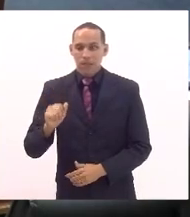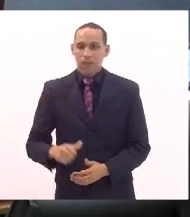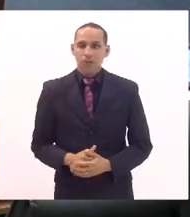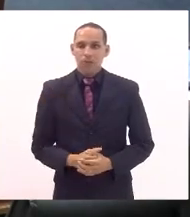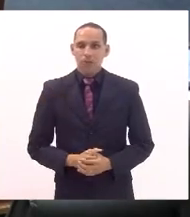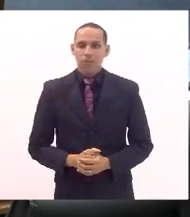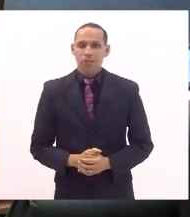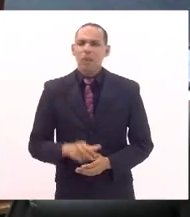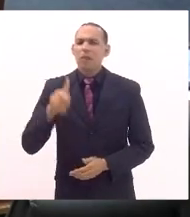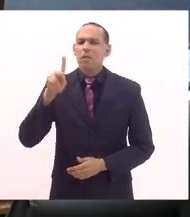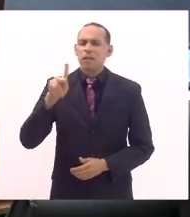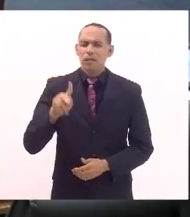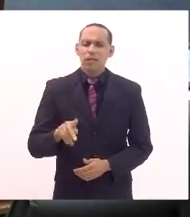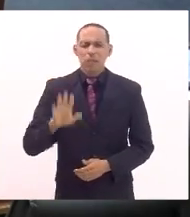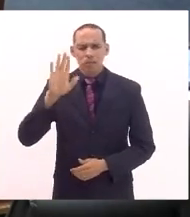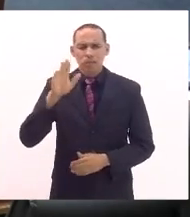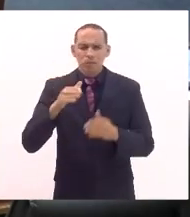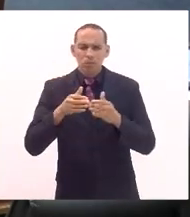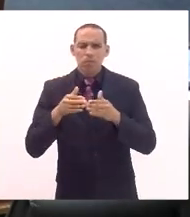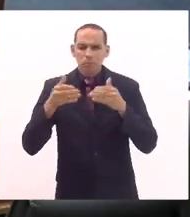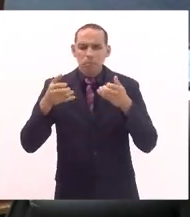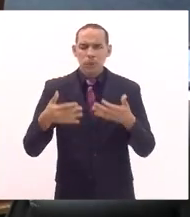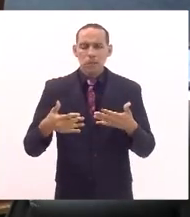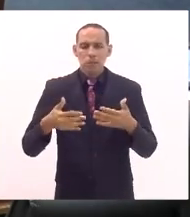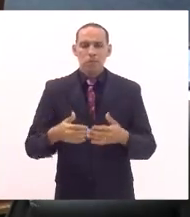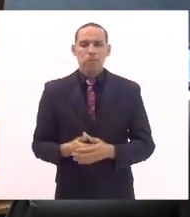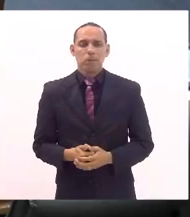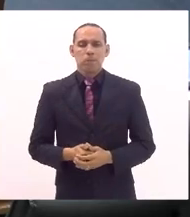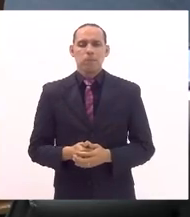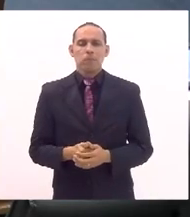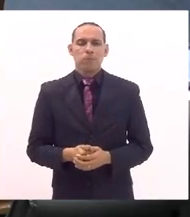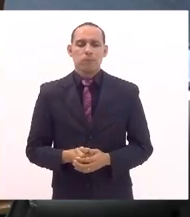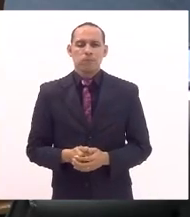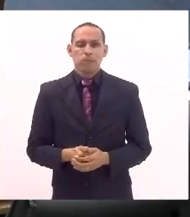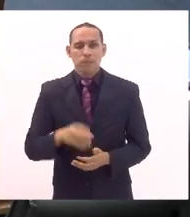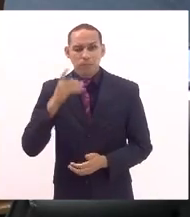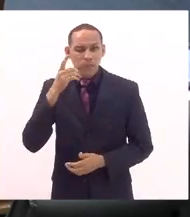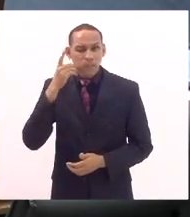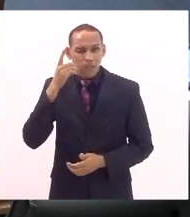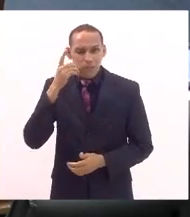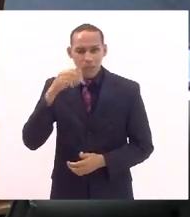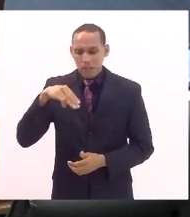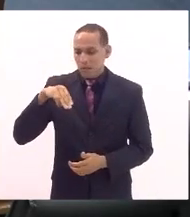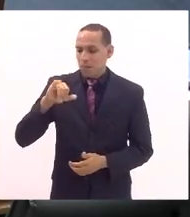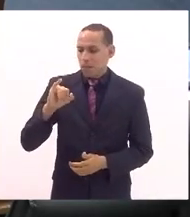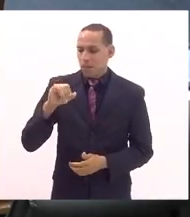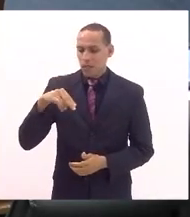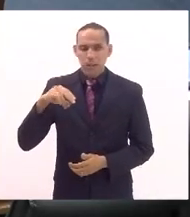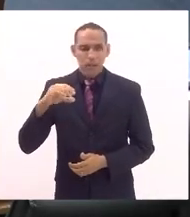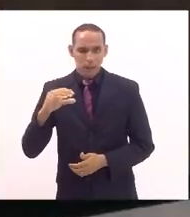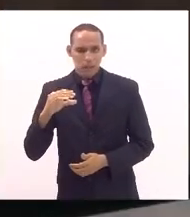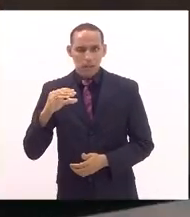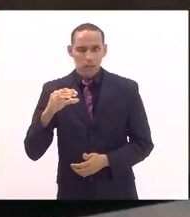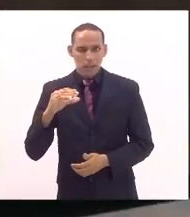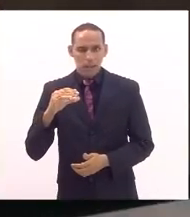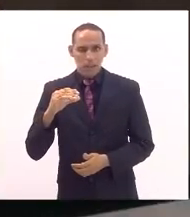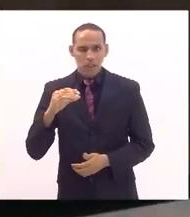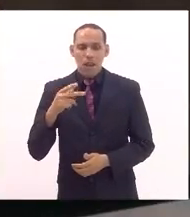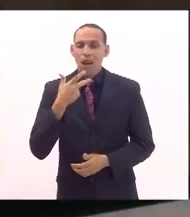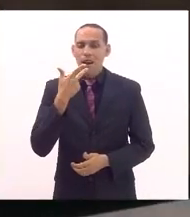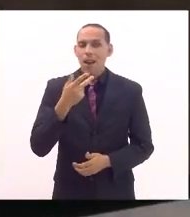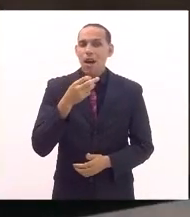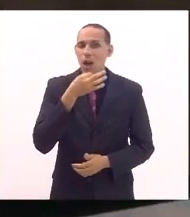o seu presente sabe que só questão de ordem pra dentro quando o deputado Carlos minc emitiu parecer